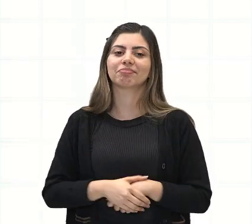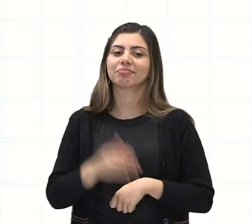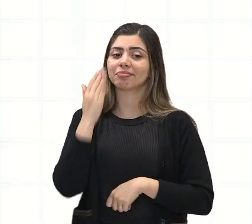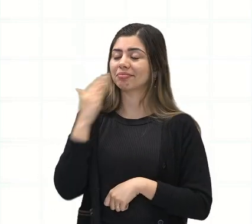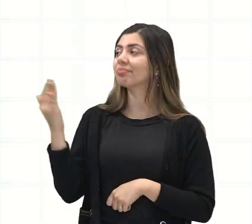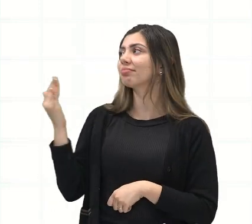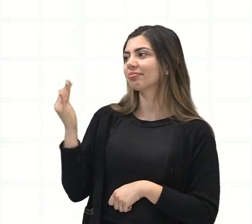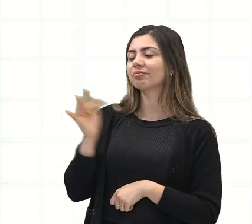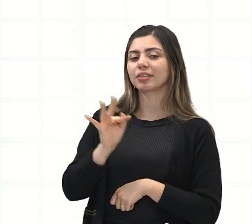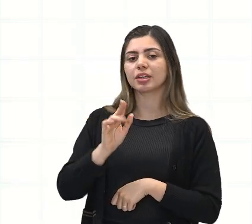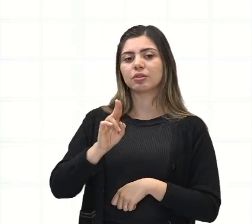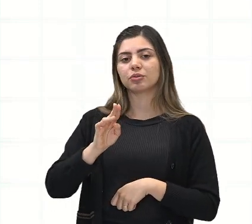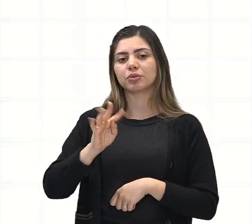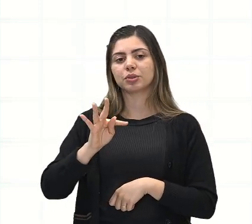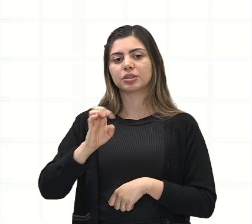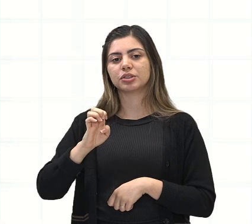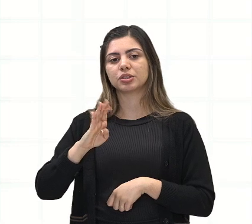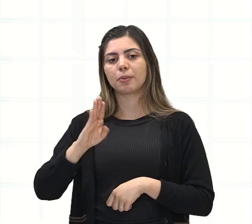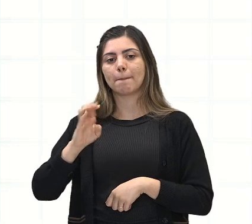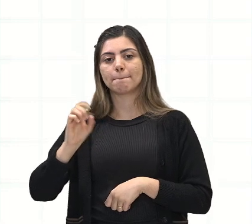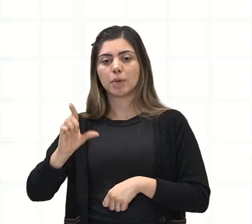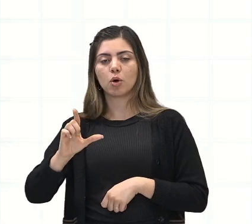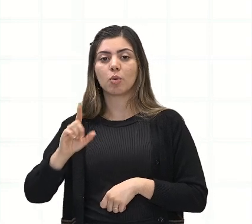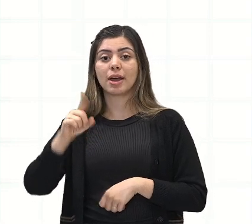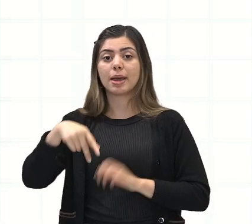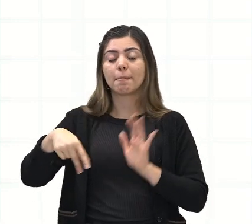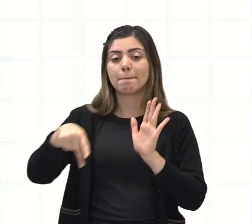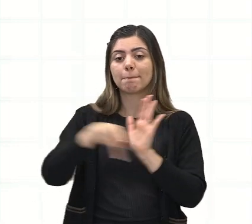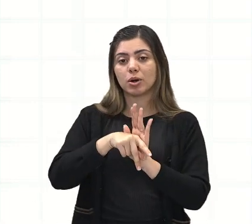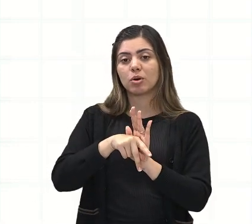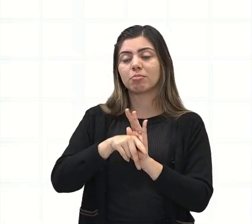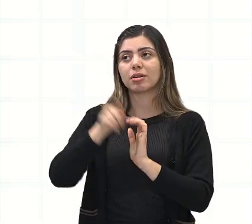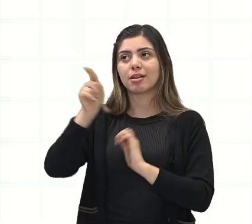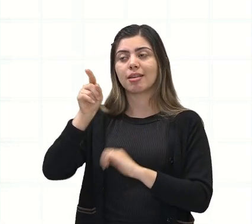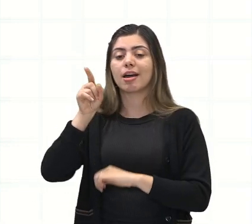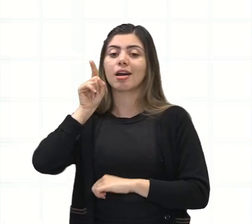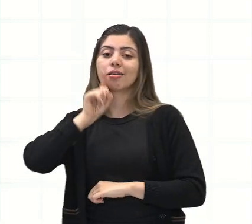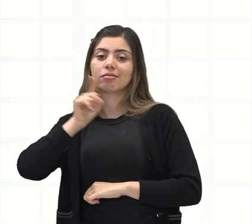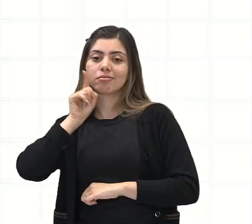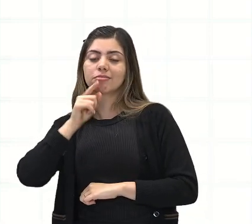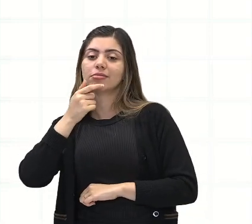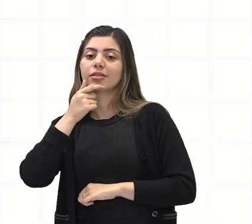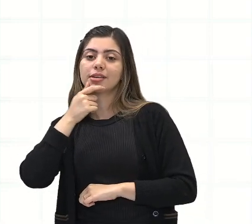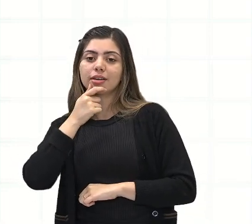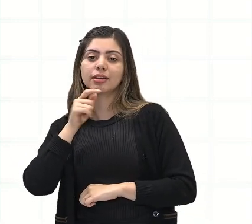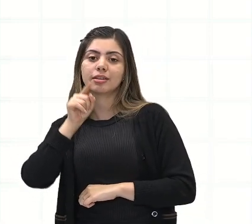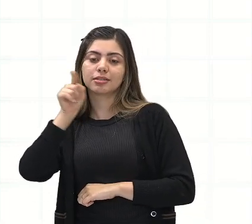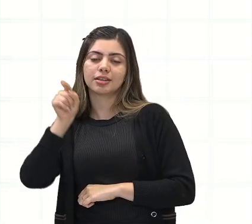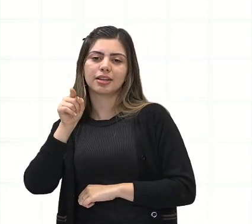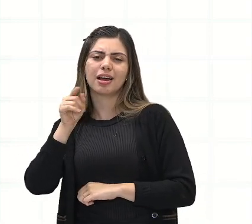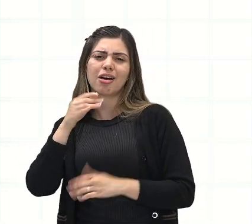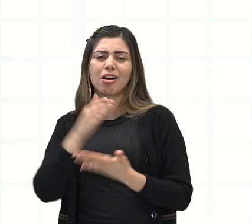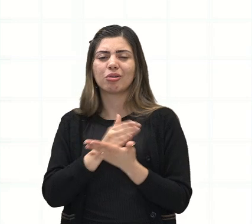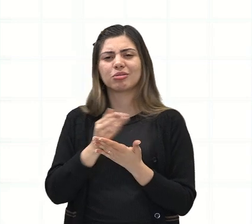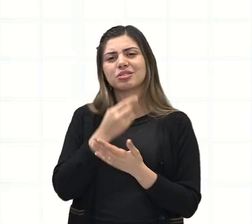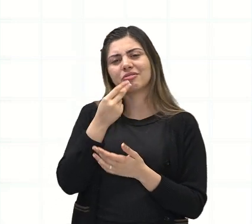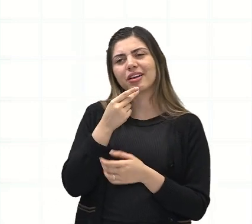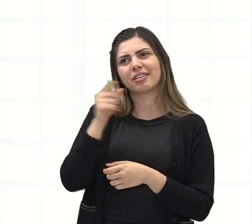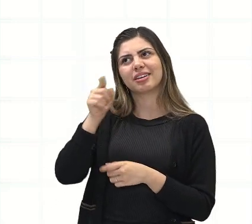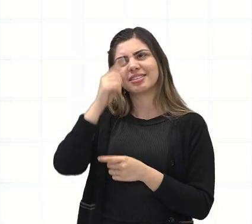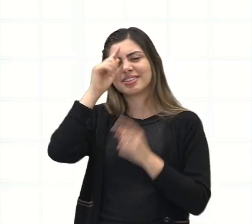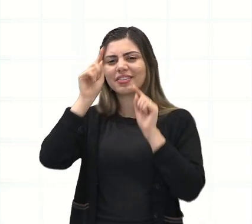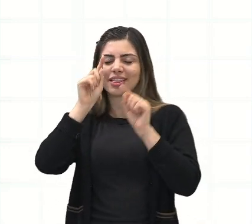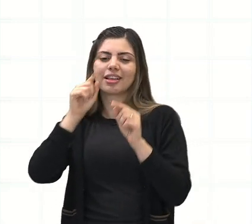futebol, por exemplo. Palavra originalmente em inglês, dizem que os ingleses inventaram o futebol, embora recentemente eles não andem muito